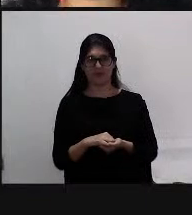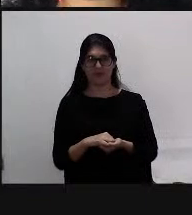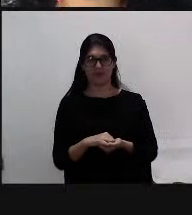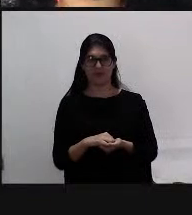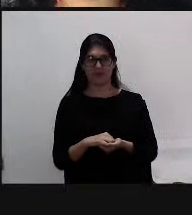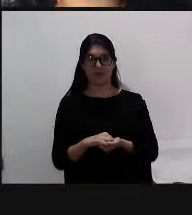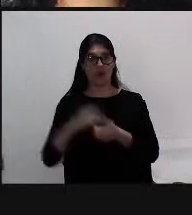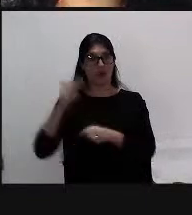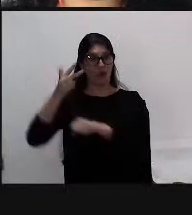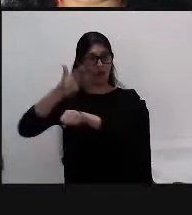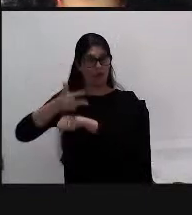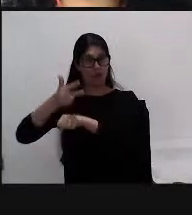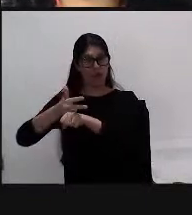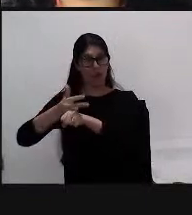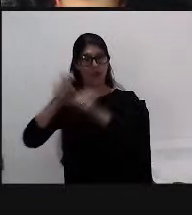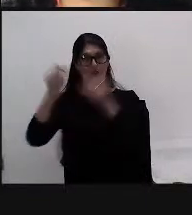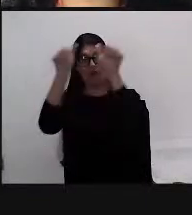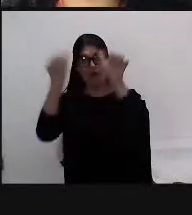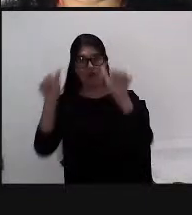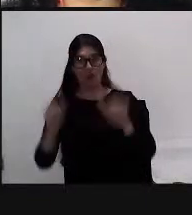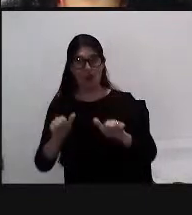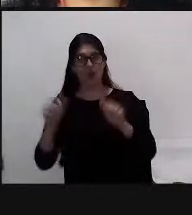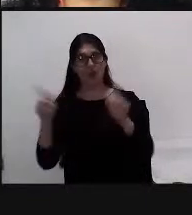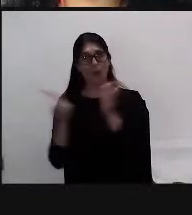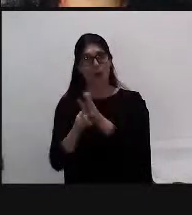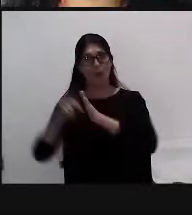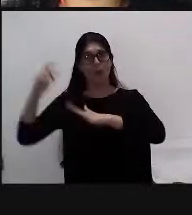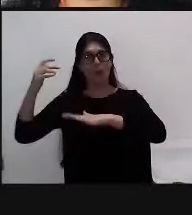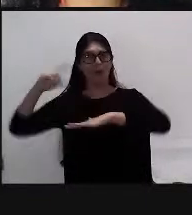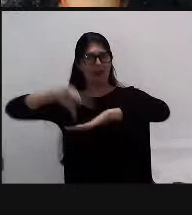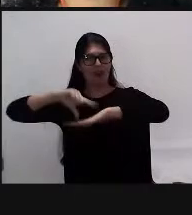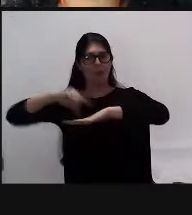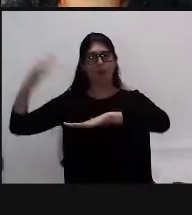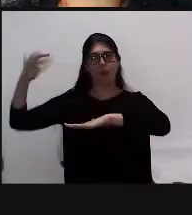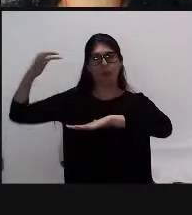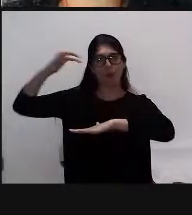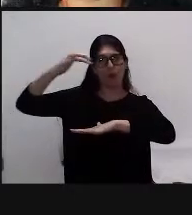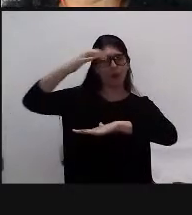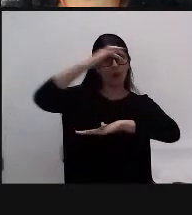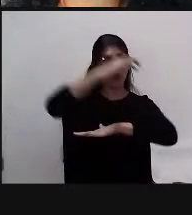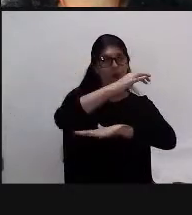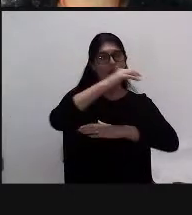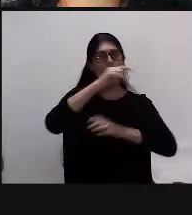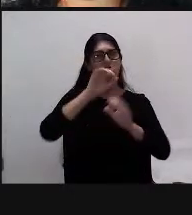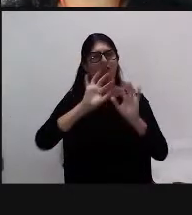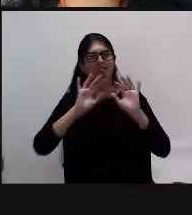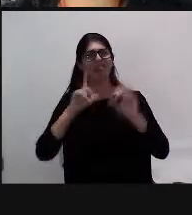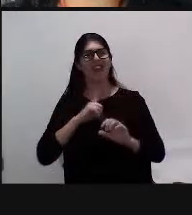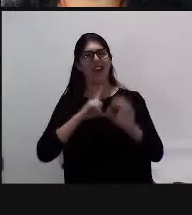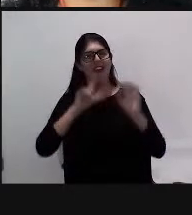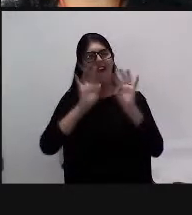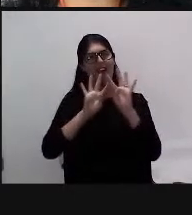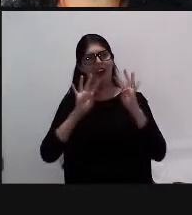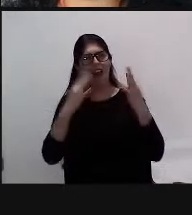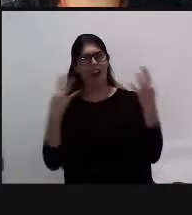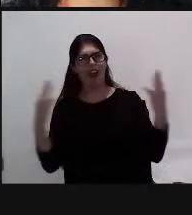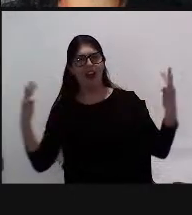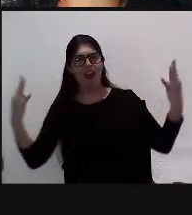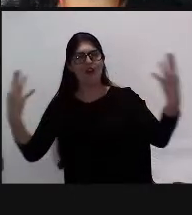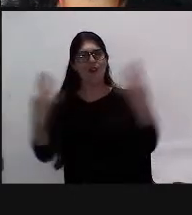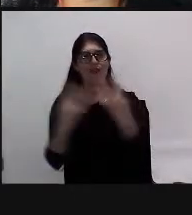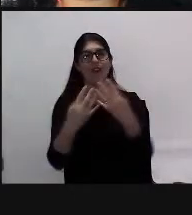No vídeo, imagens aéreas do campus Alvorada, e no entorno é possível ver as árvores, casas e